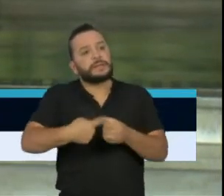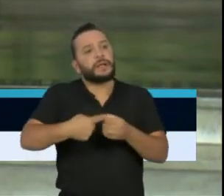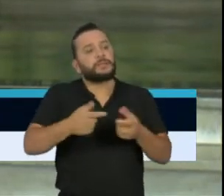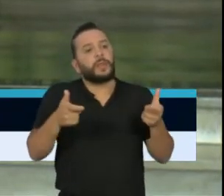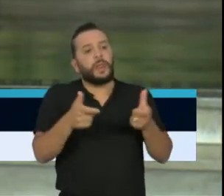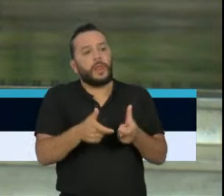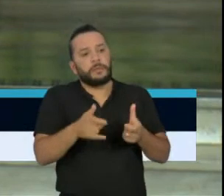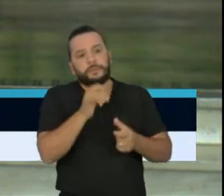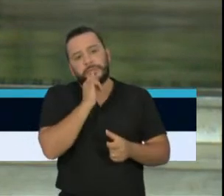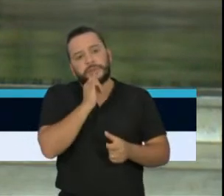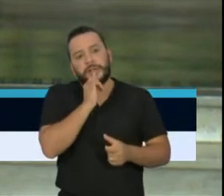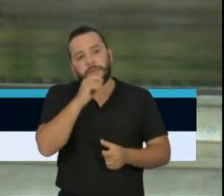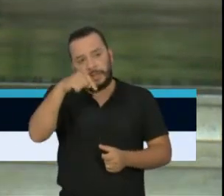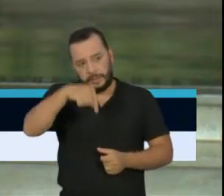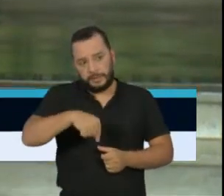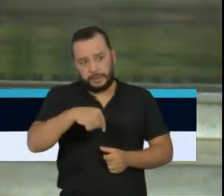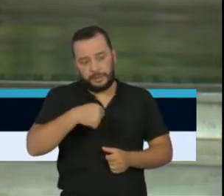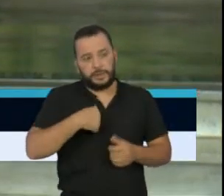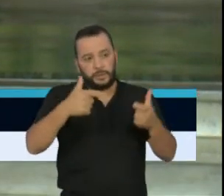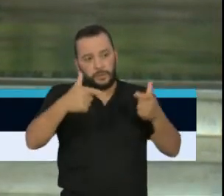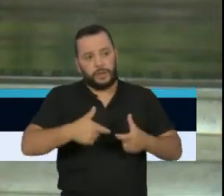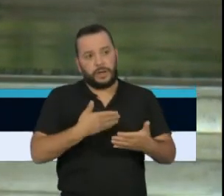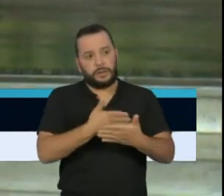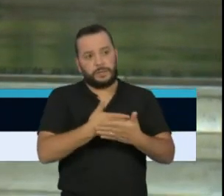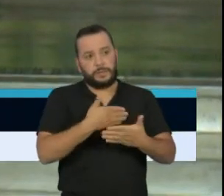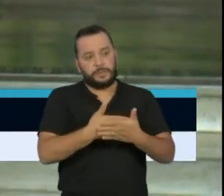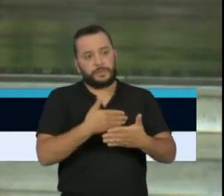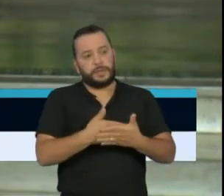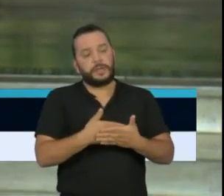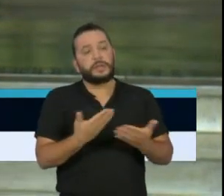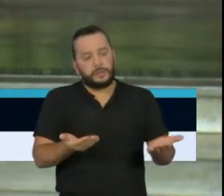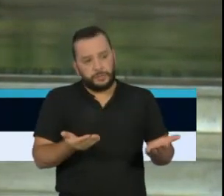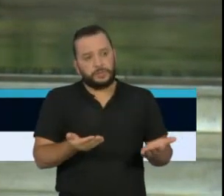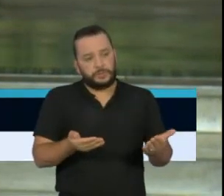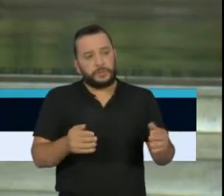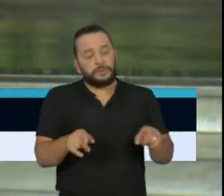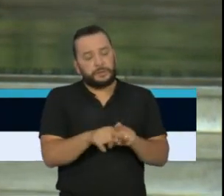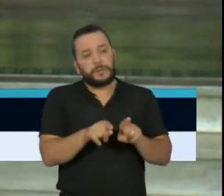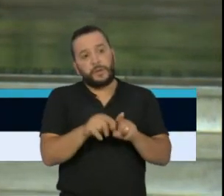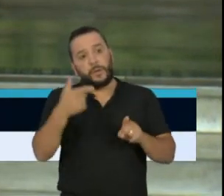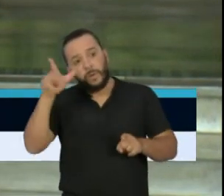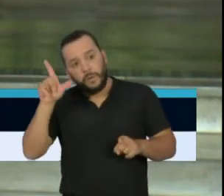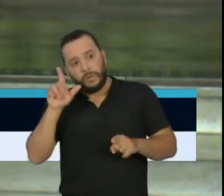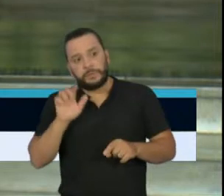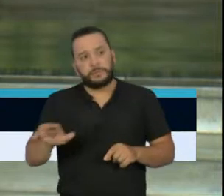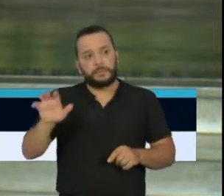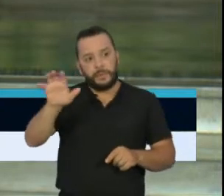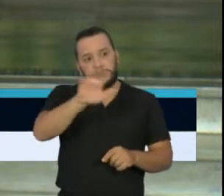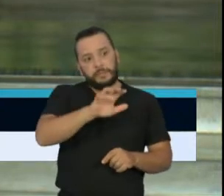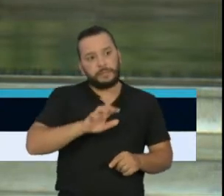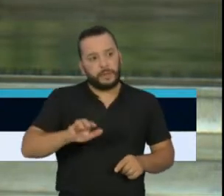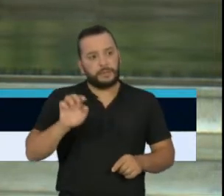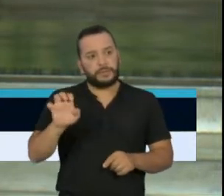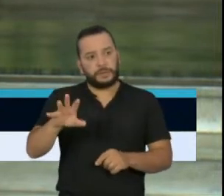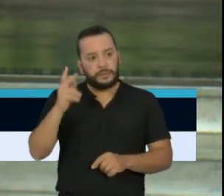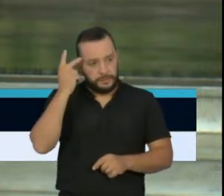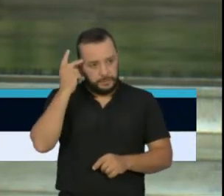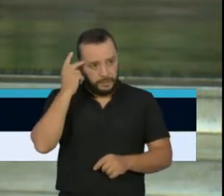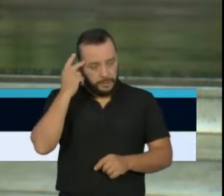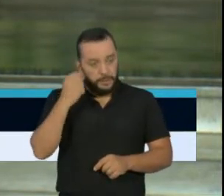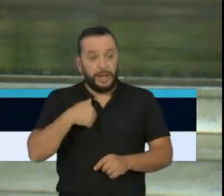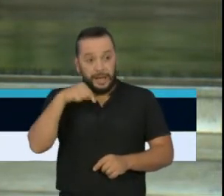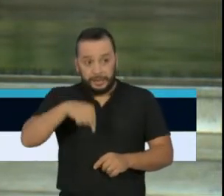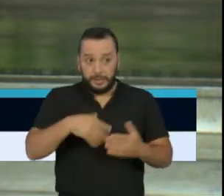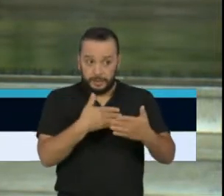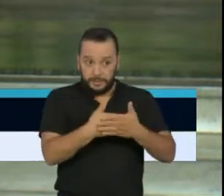vou citar o exemplo aqui da região de Ribeirão Preto, mas isso acho que serve também para outras regiões do estado de São Paulo. Só aqui na região de